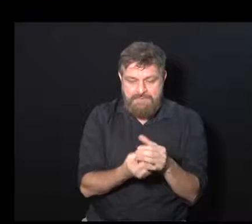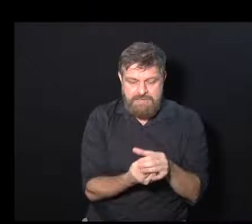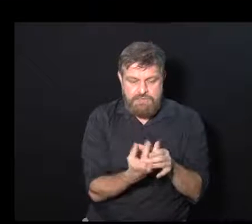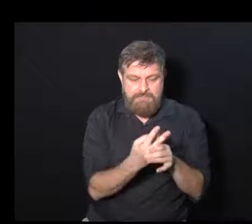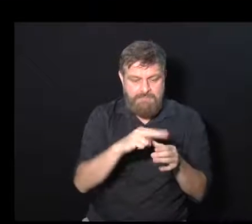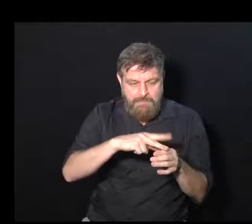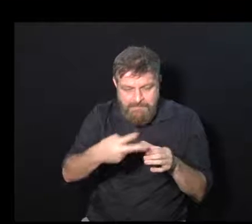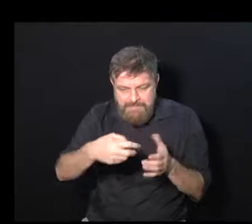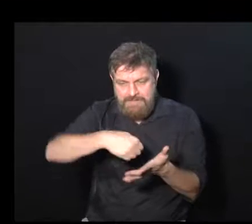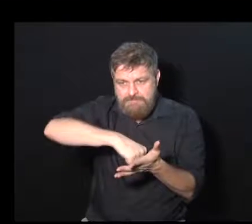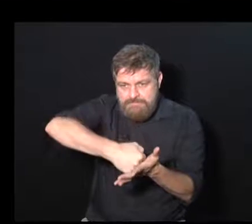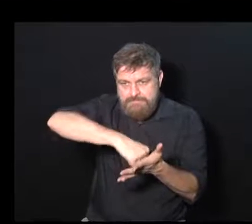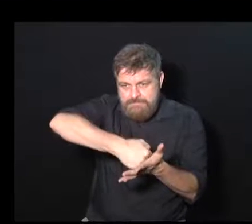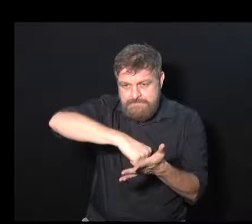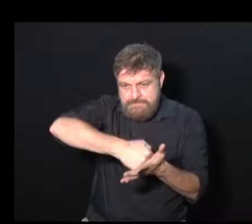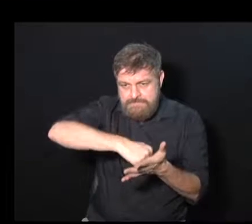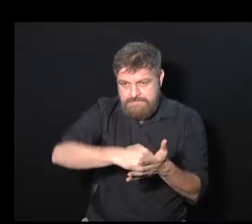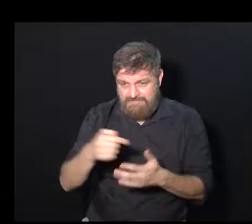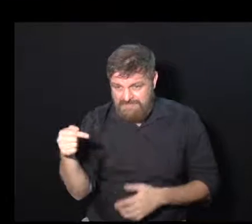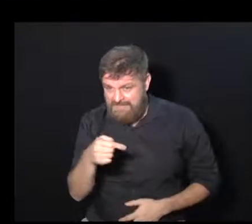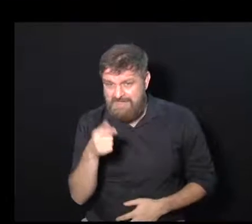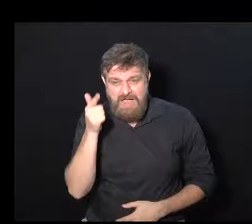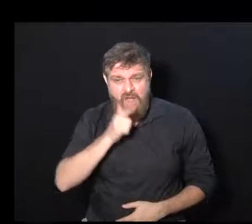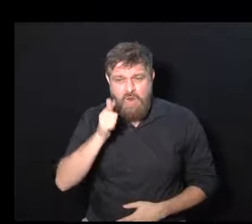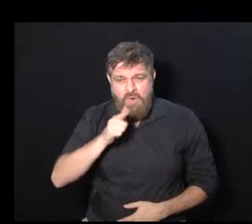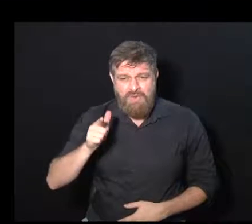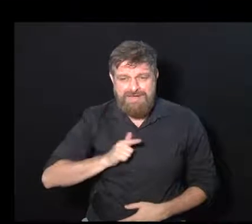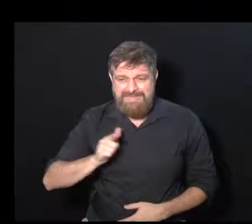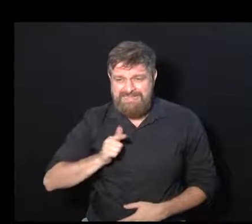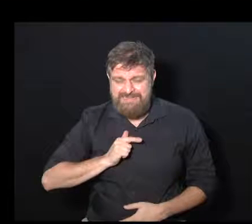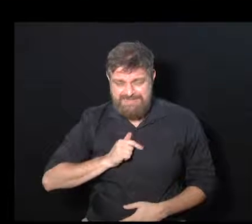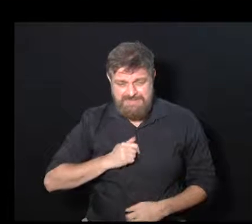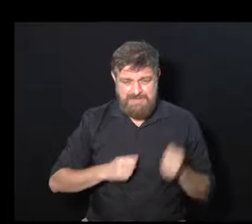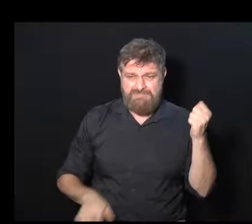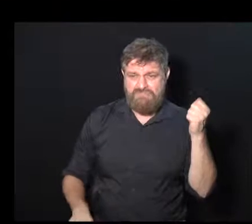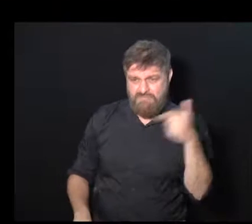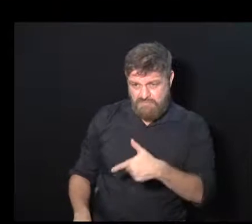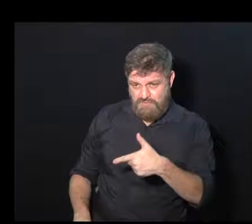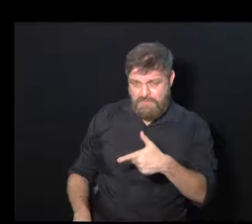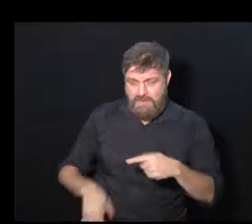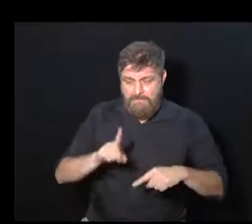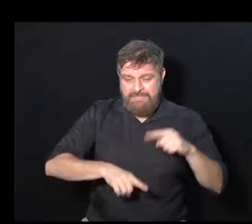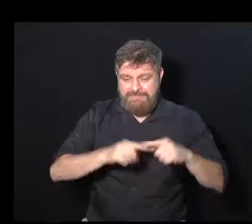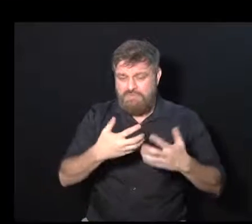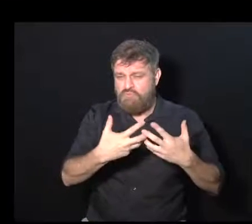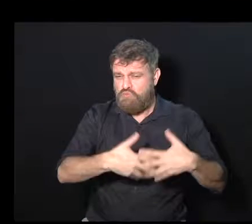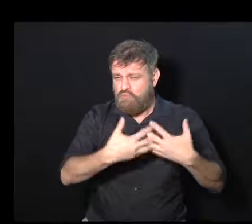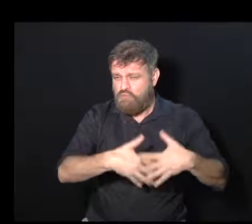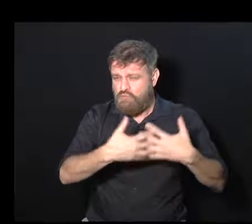plantas medicinais, que você consegue um arsenal muito maior de princípios ativos.